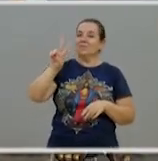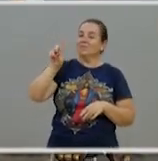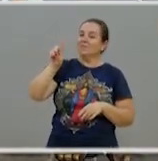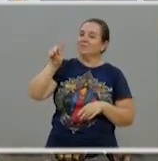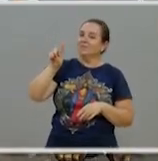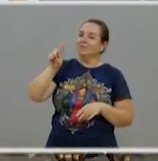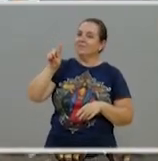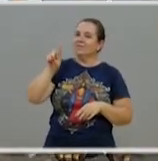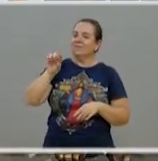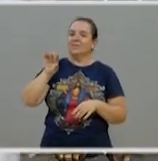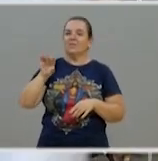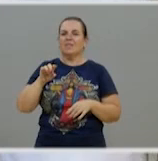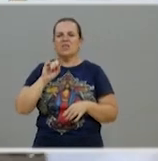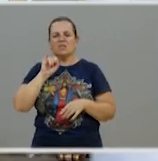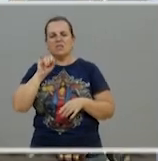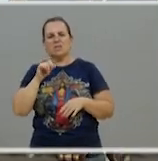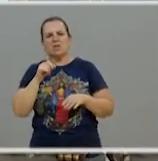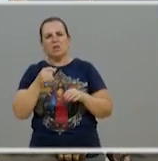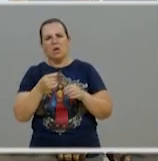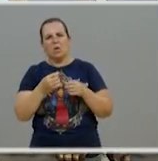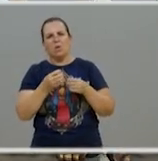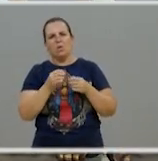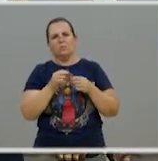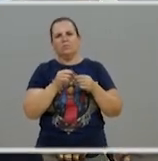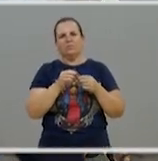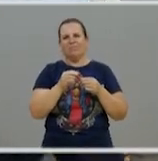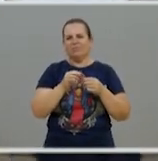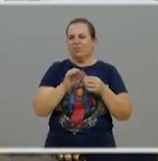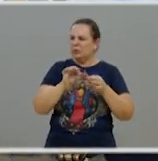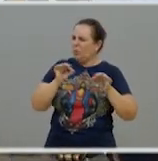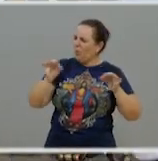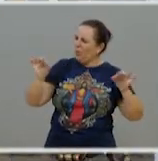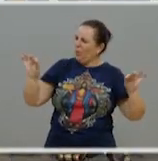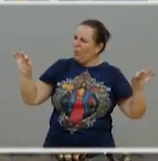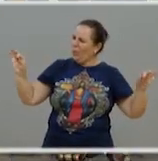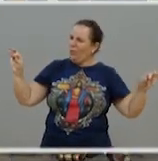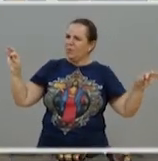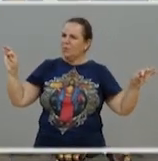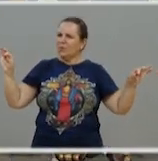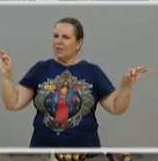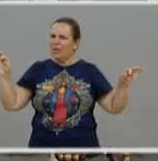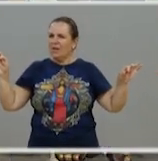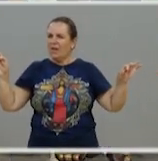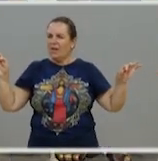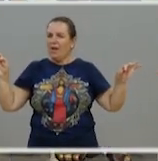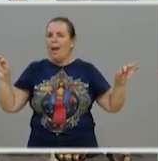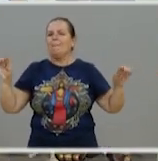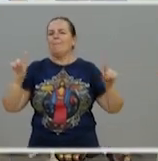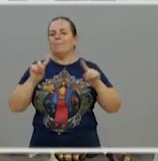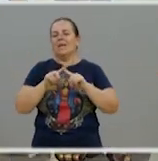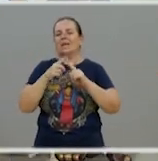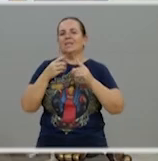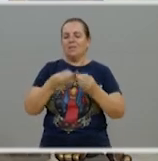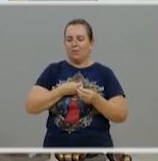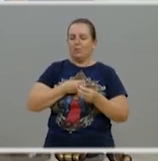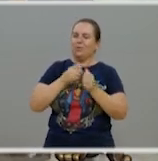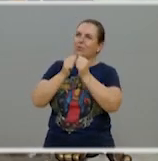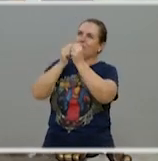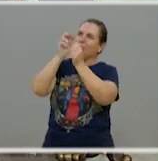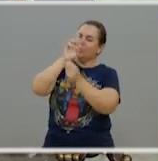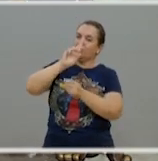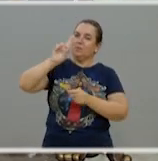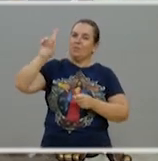mais longe que eu caminhe, eu caminho no Senhor. Se